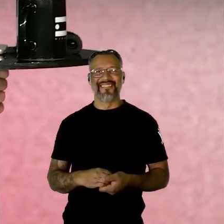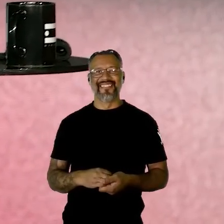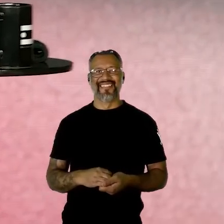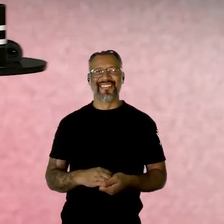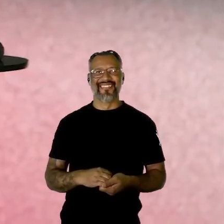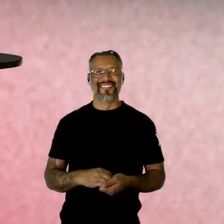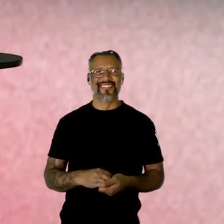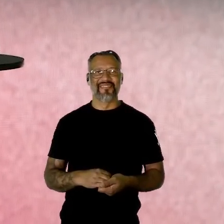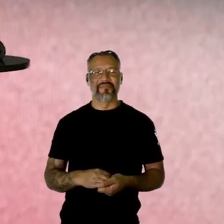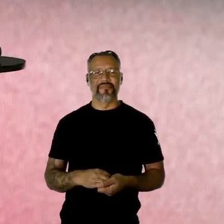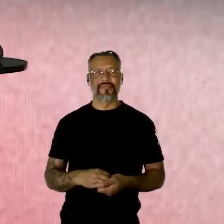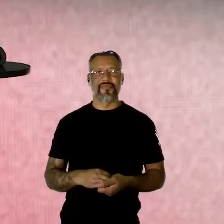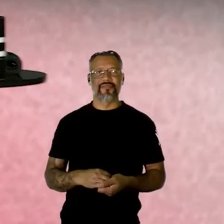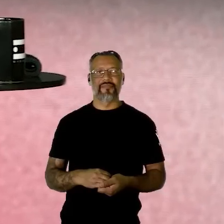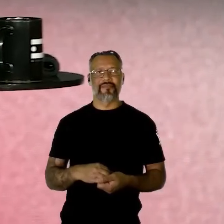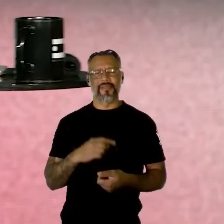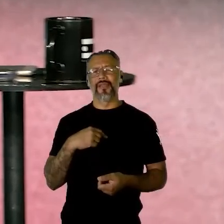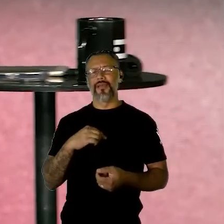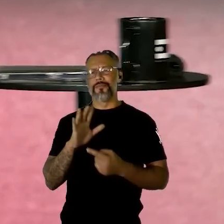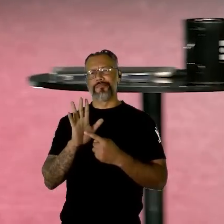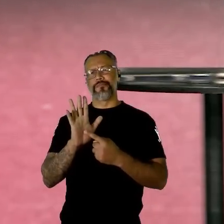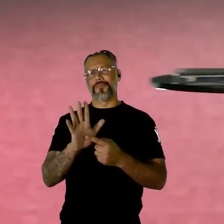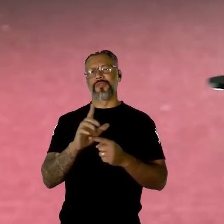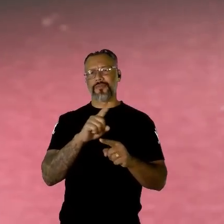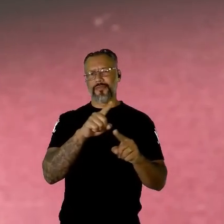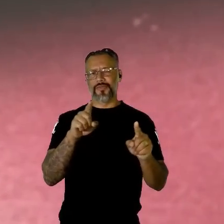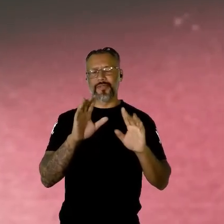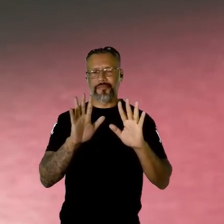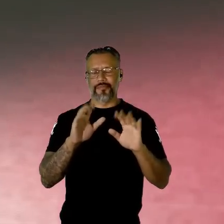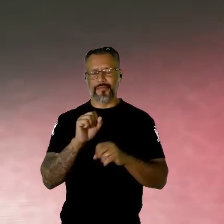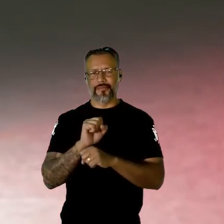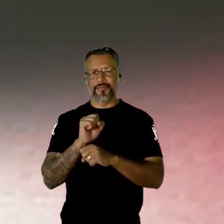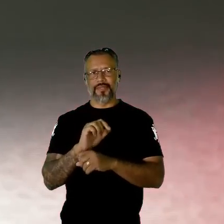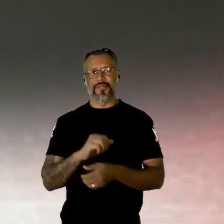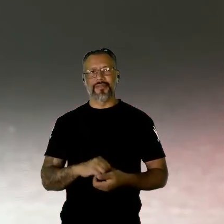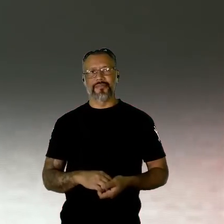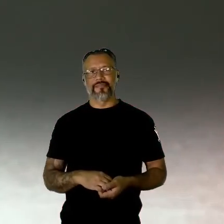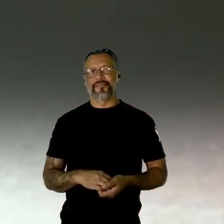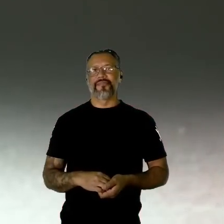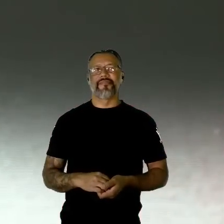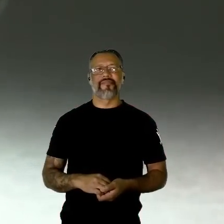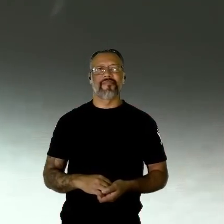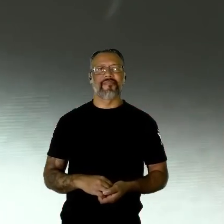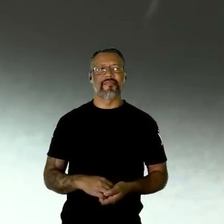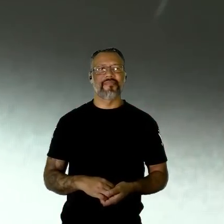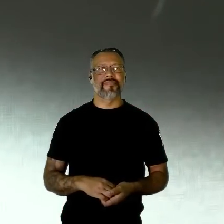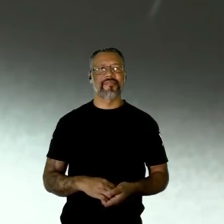eu vou ilustrar aqui faz tempo que eu não prego ilustração hoje deu saudade